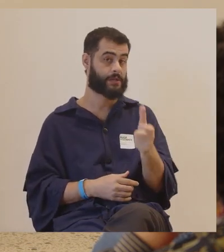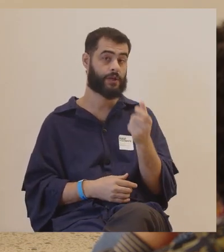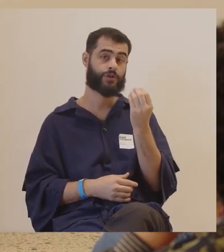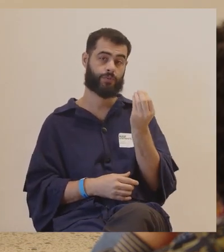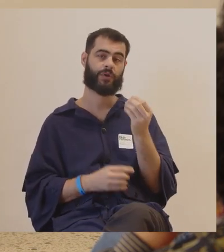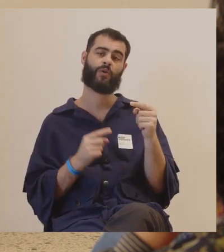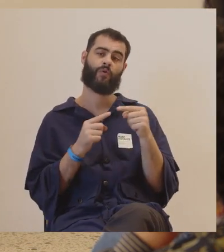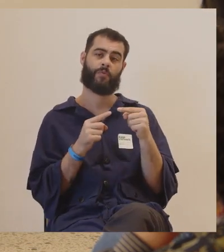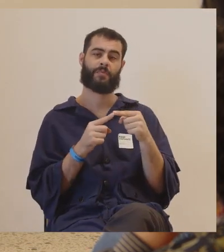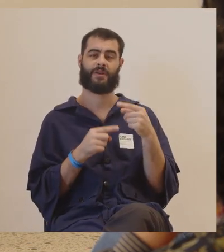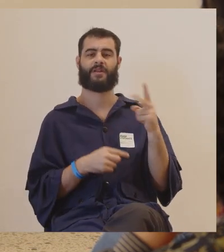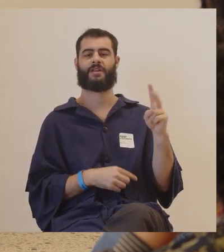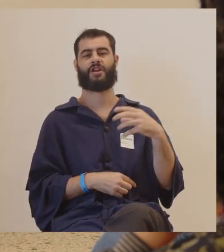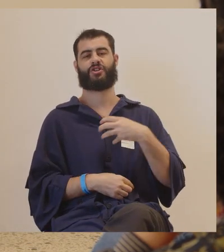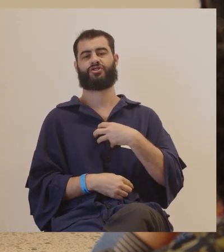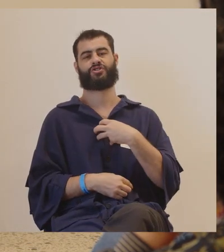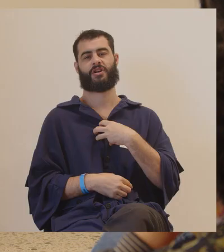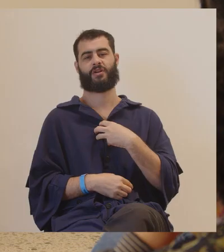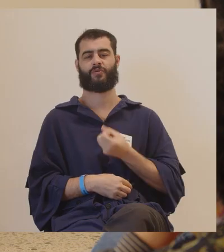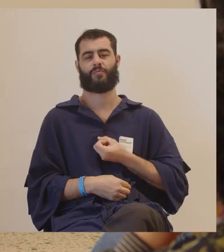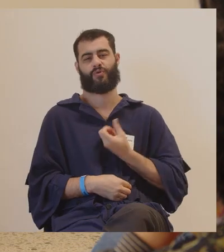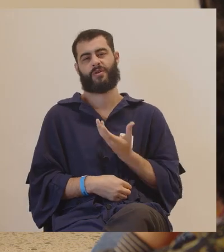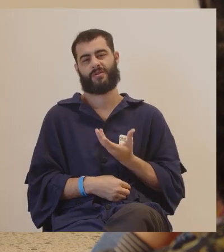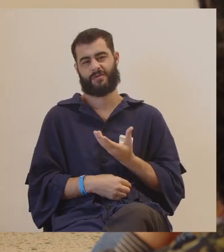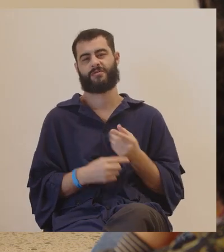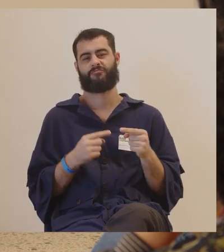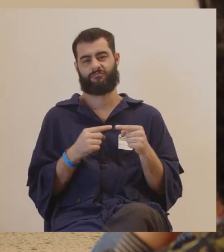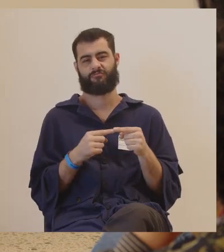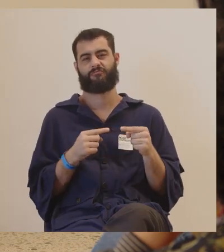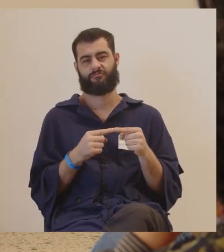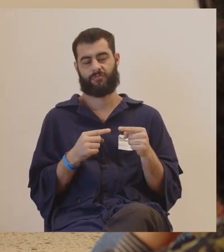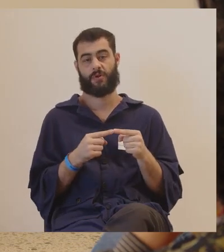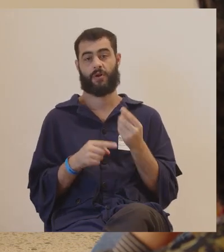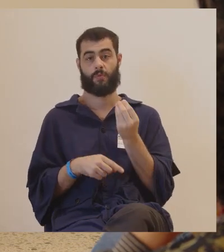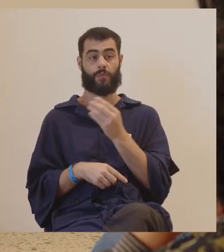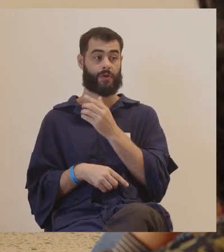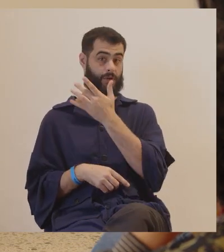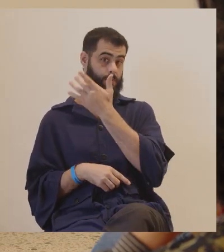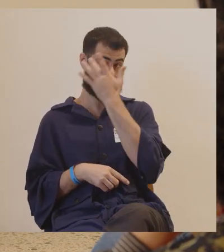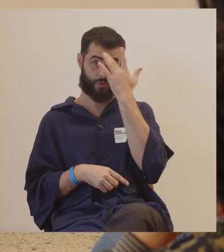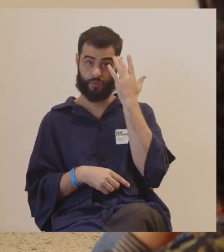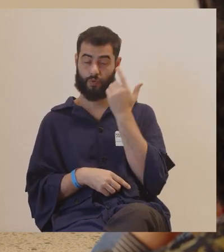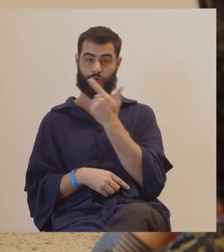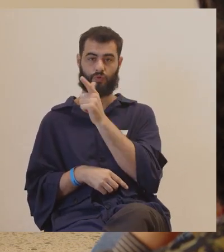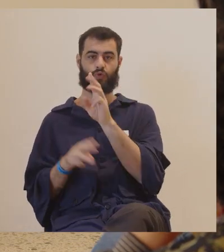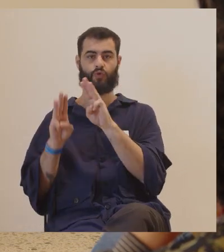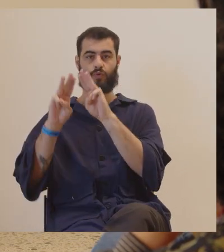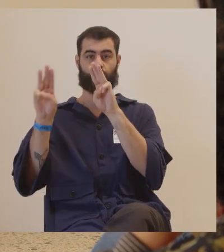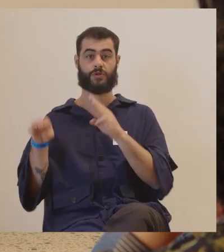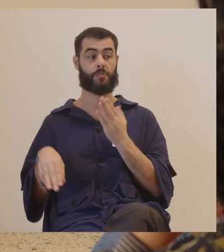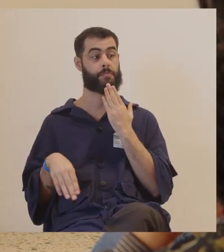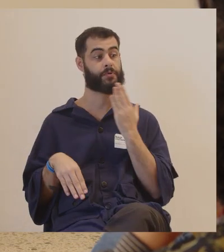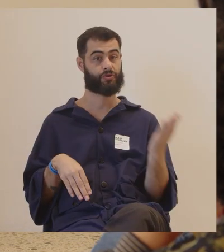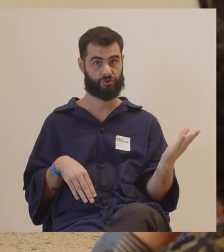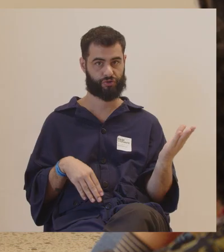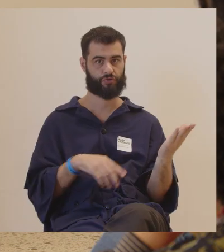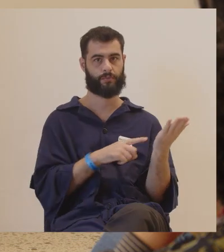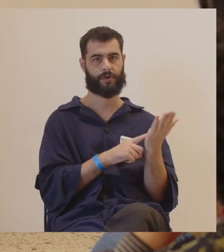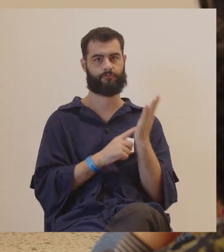dele, a partir justamente da encomenda dos painéis decorativos do Museu de l'Orangerie, ele acaba